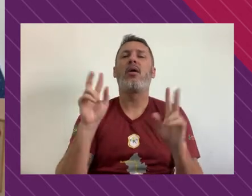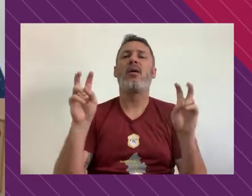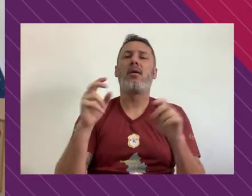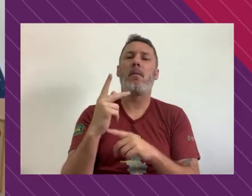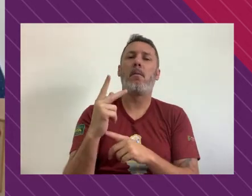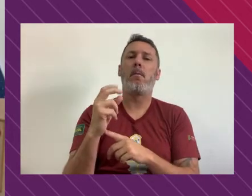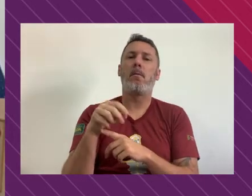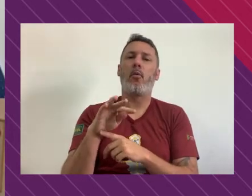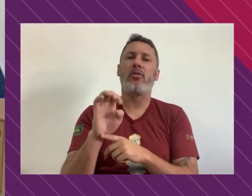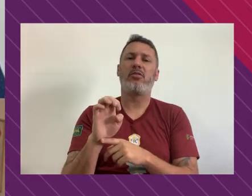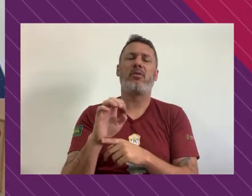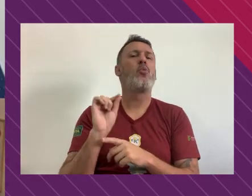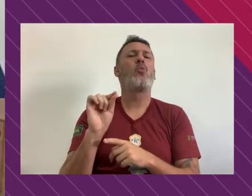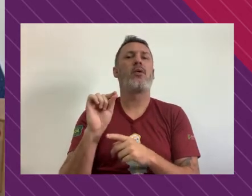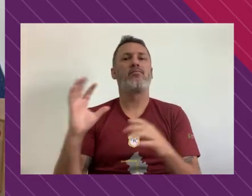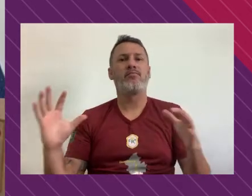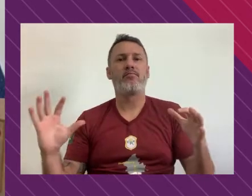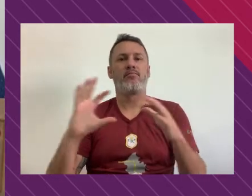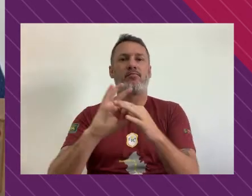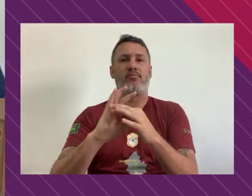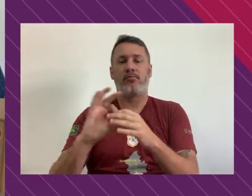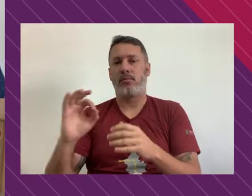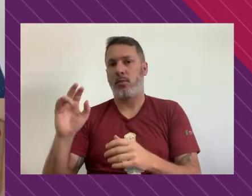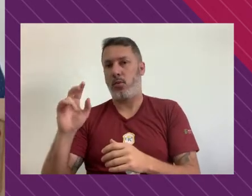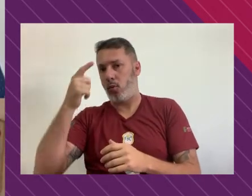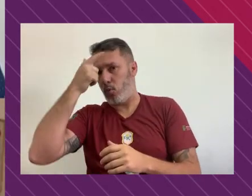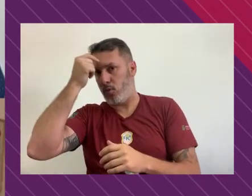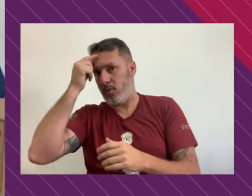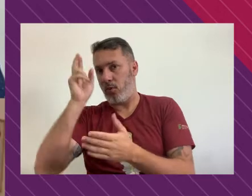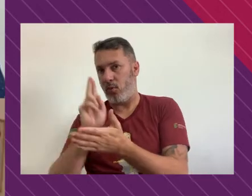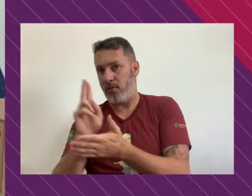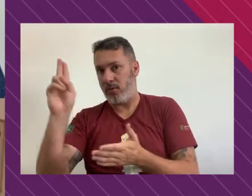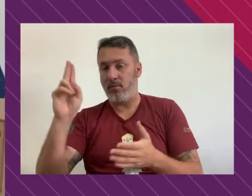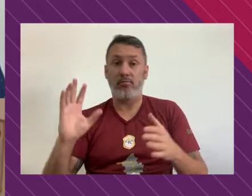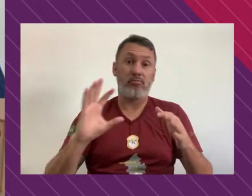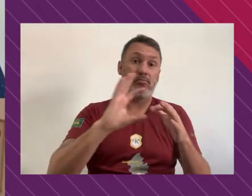entre a universidade e o mercado, gerando conexões.